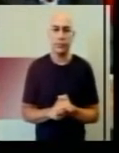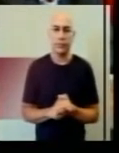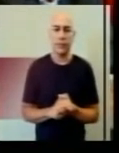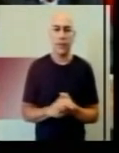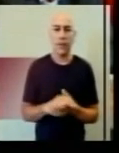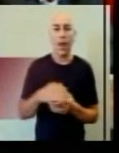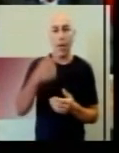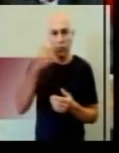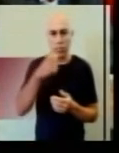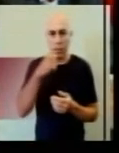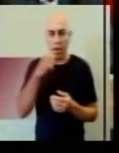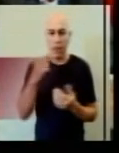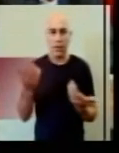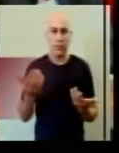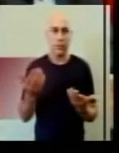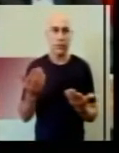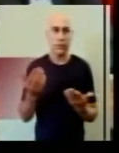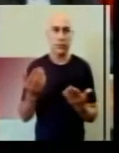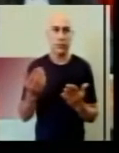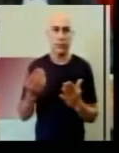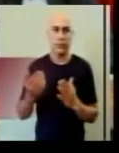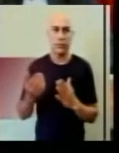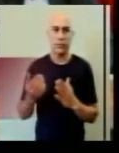Miriam, e a respeito...